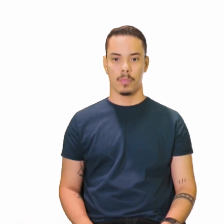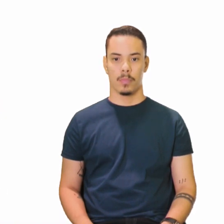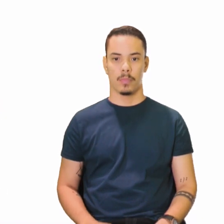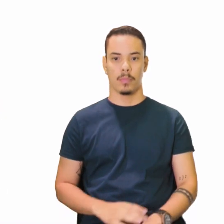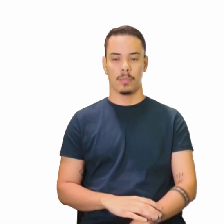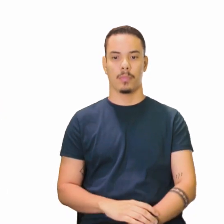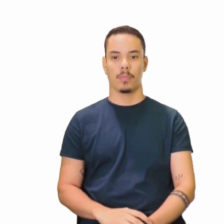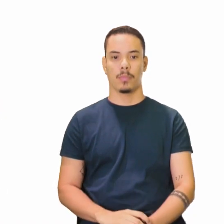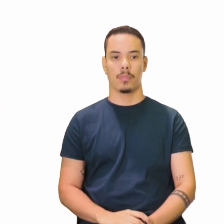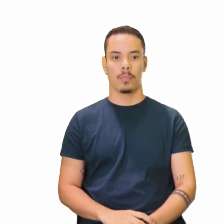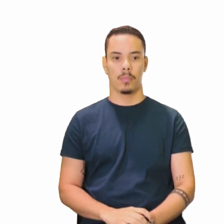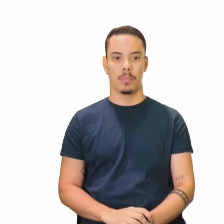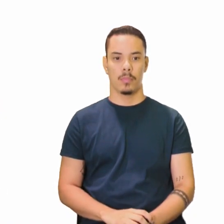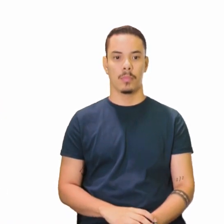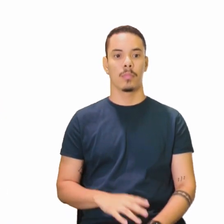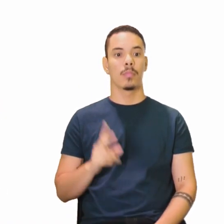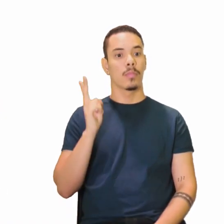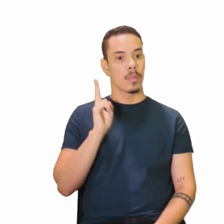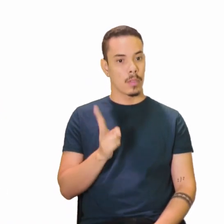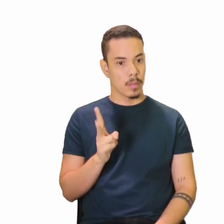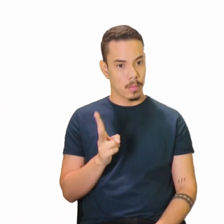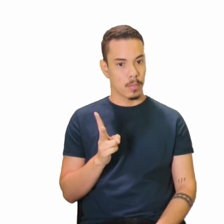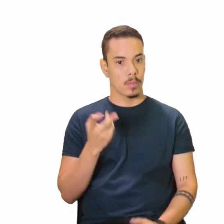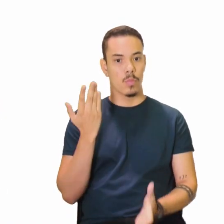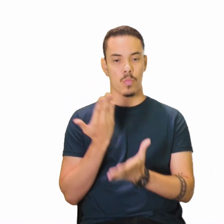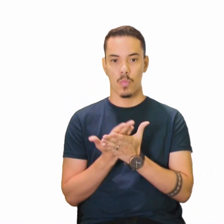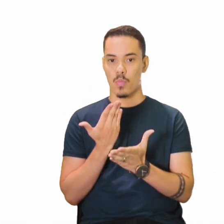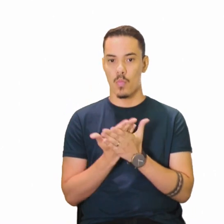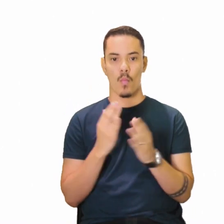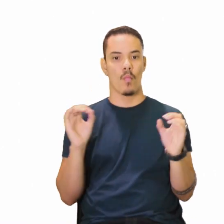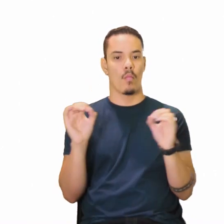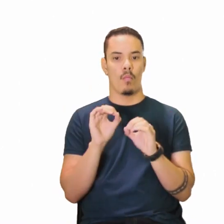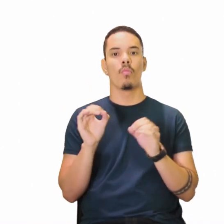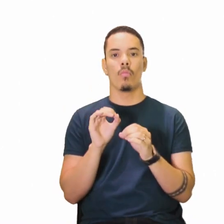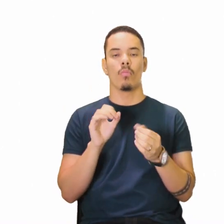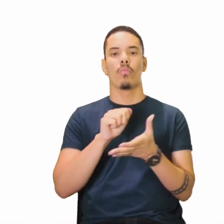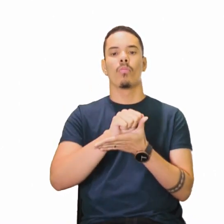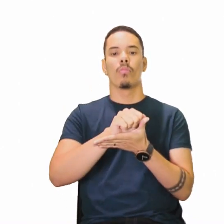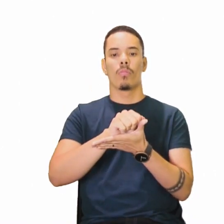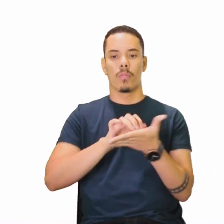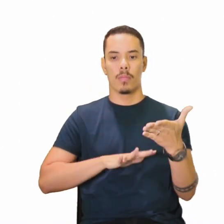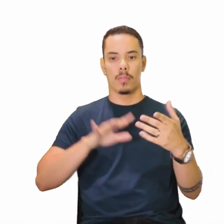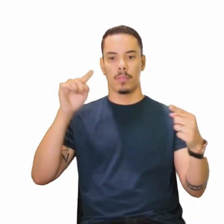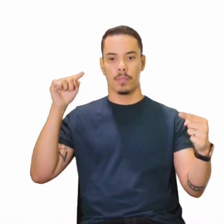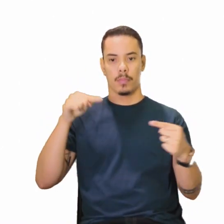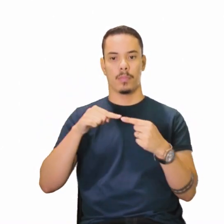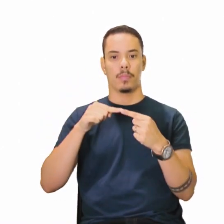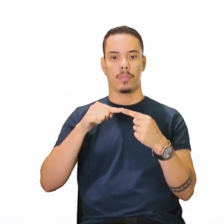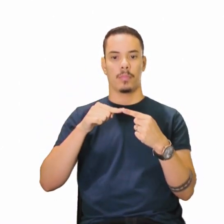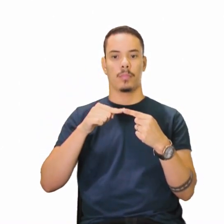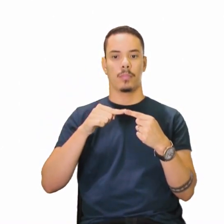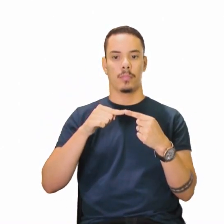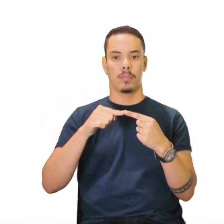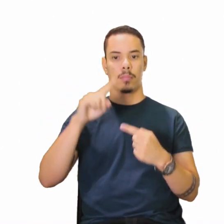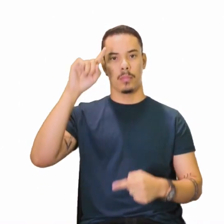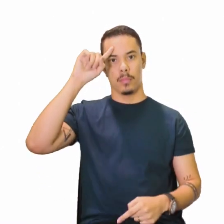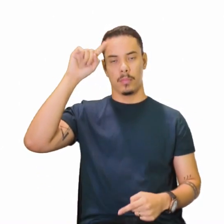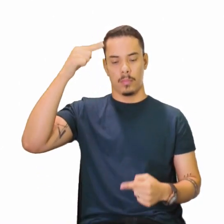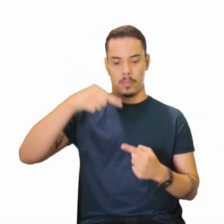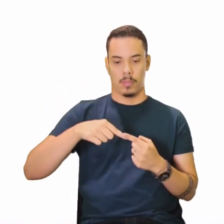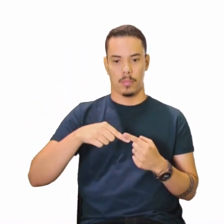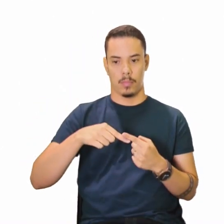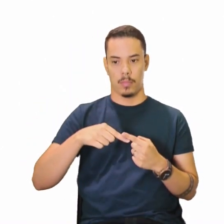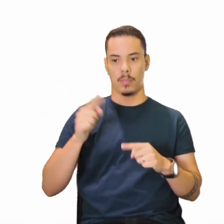E, temos aqui, ó, mesmo sem estudo, realizou a tarefa a contento,